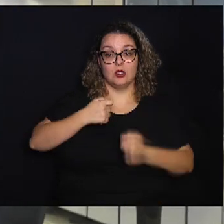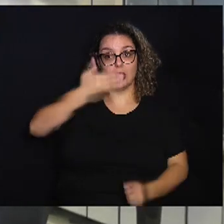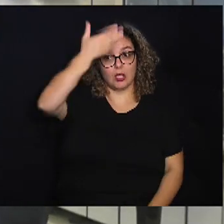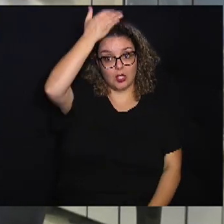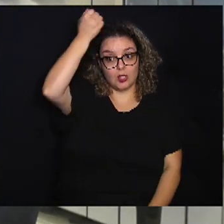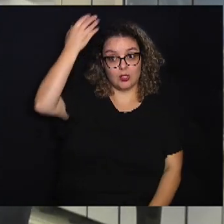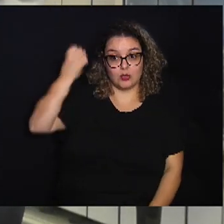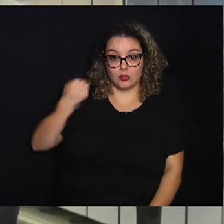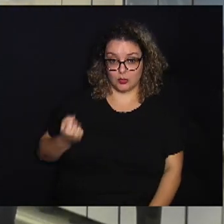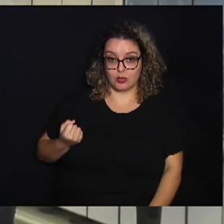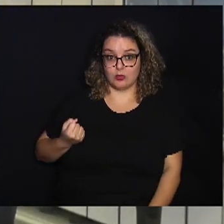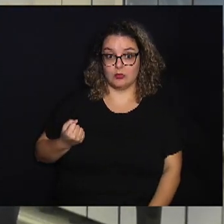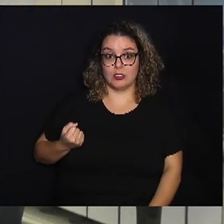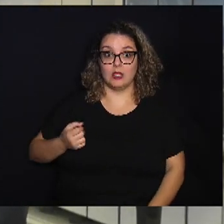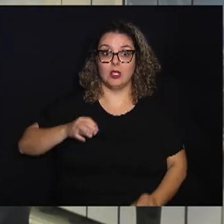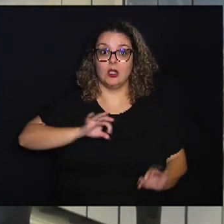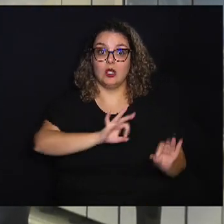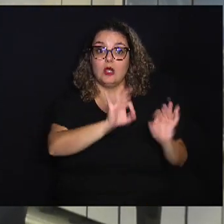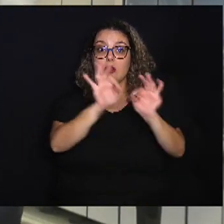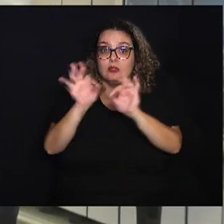Oliveira